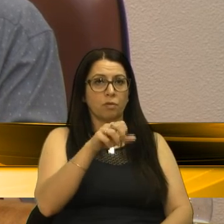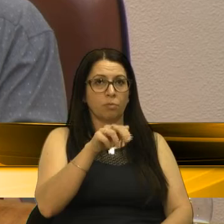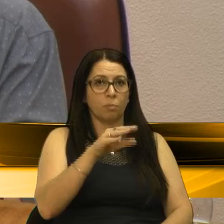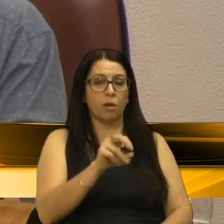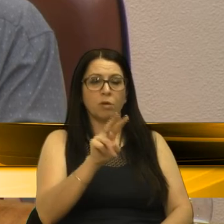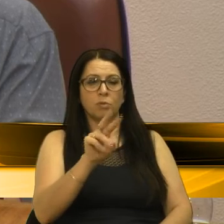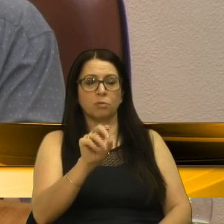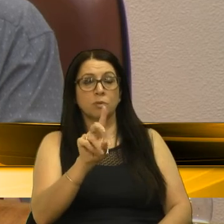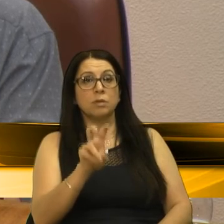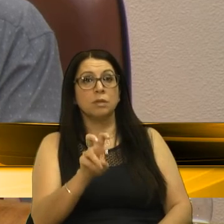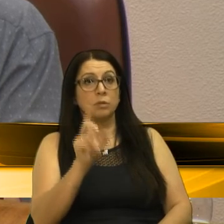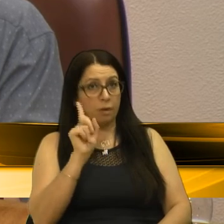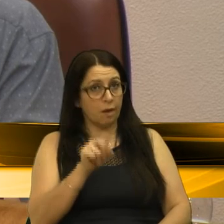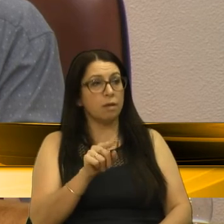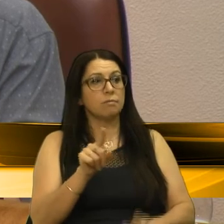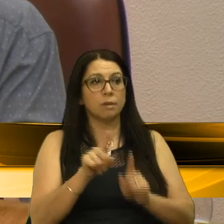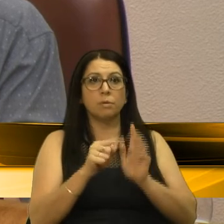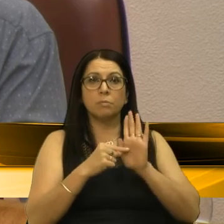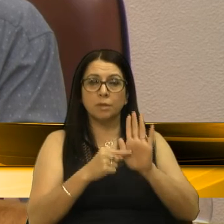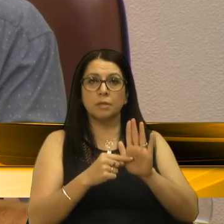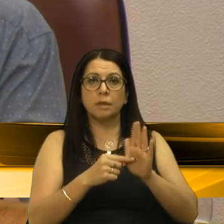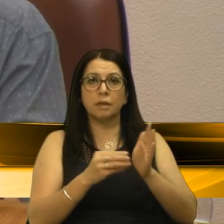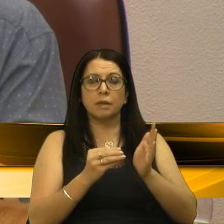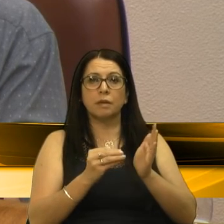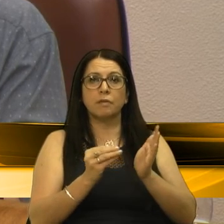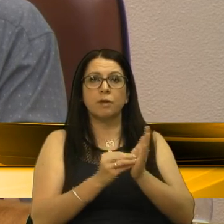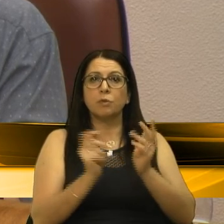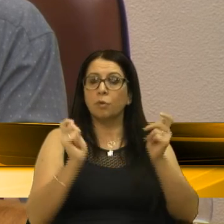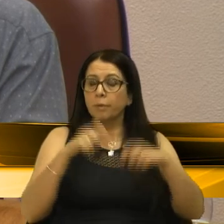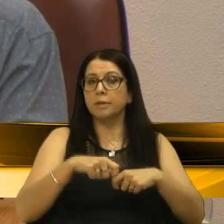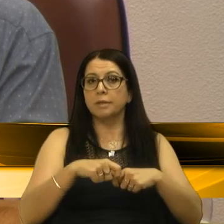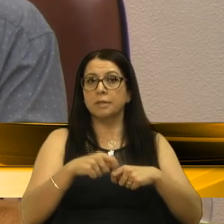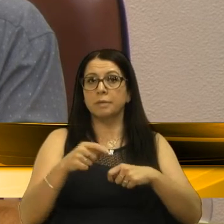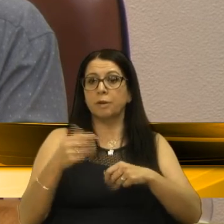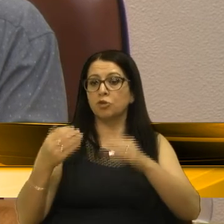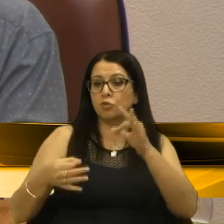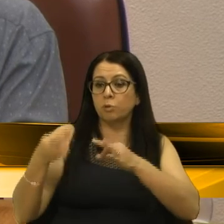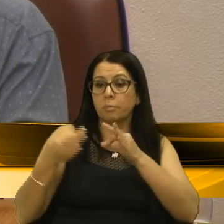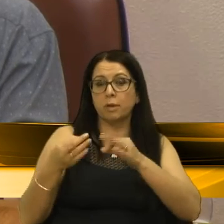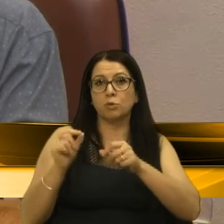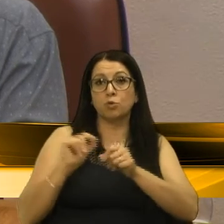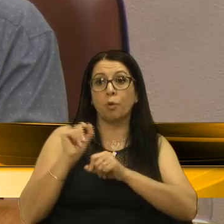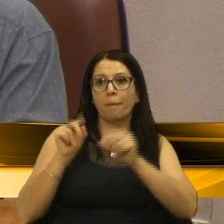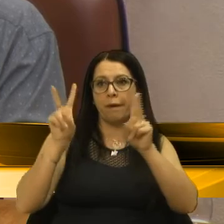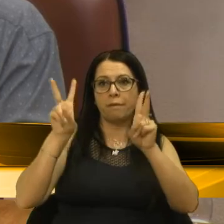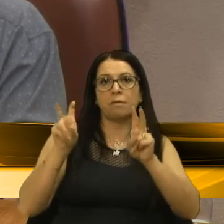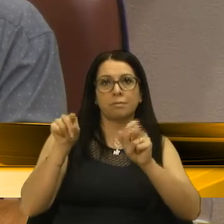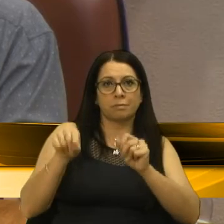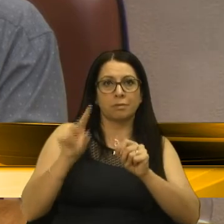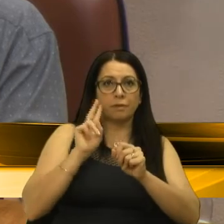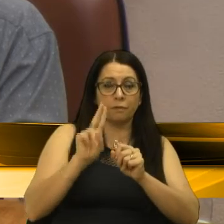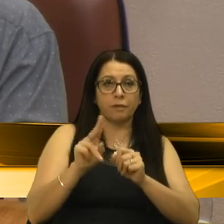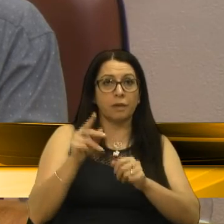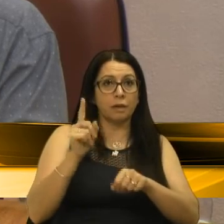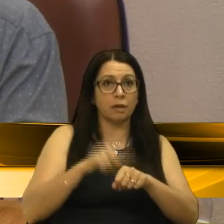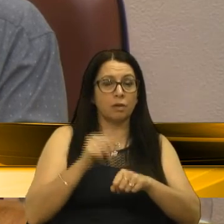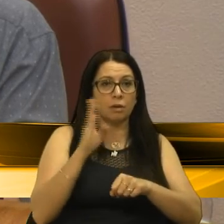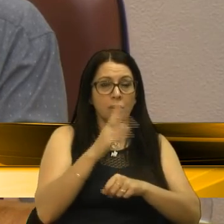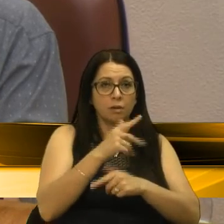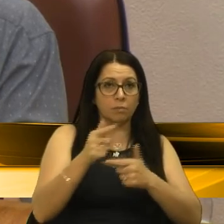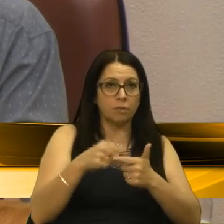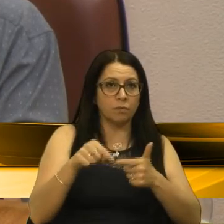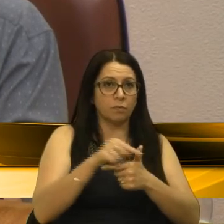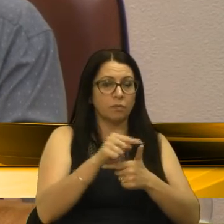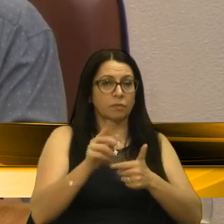2015. Portanto, é de se declarar a incompetência absoluta desse juízo para julgamento de causa, devendo o feito ser imediatamente remetido